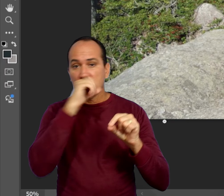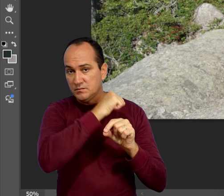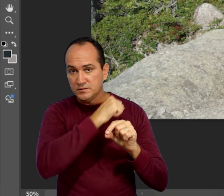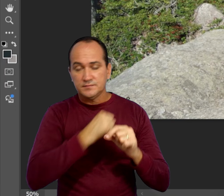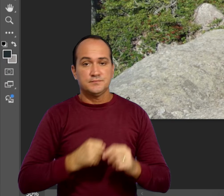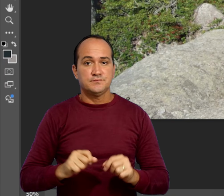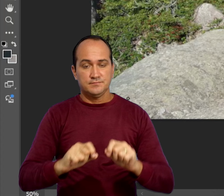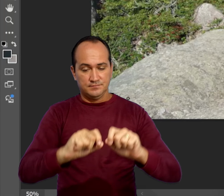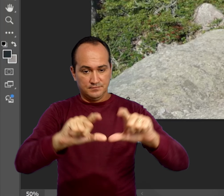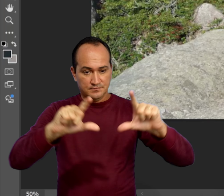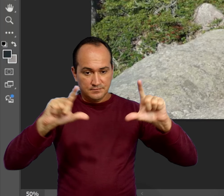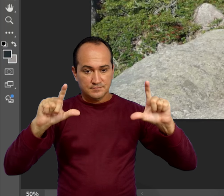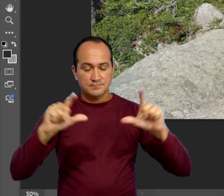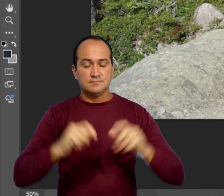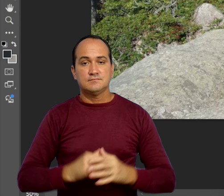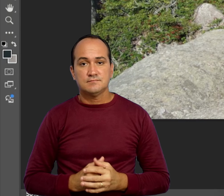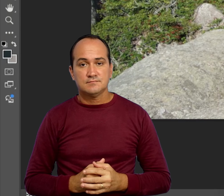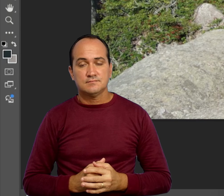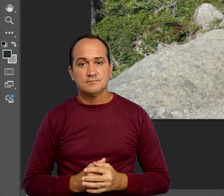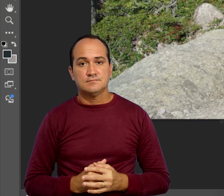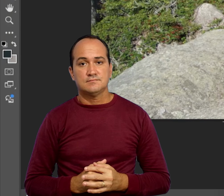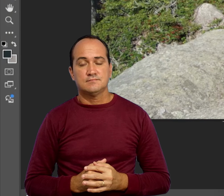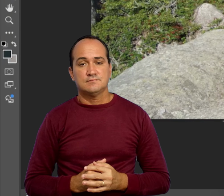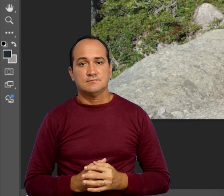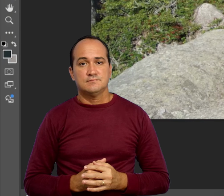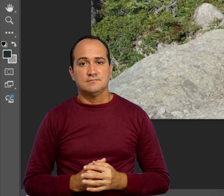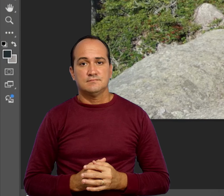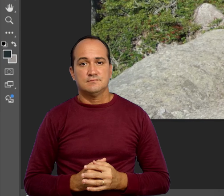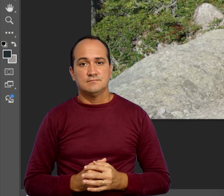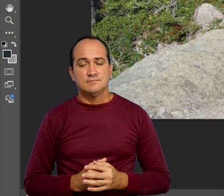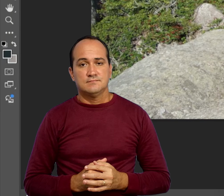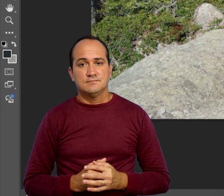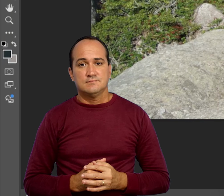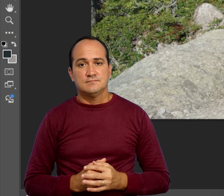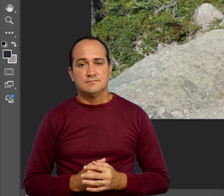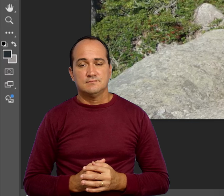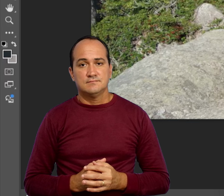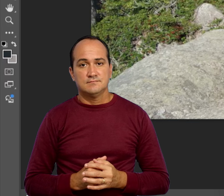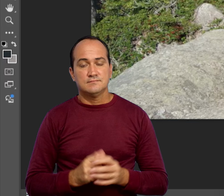de seleção rápida. Vou aumentar um pouco mais aqui a ponta, né, dessa